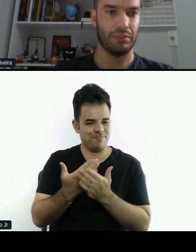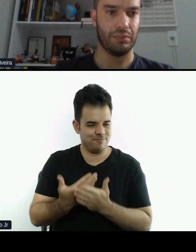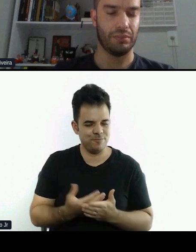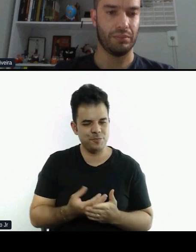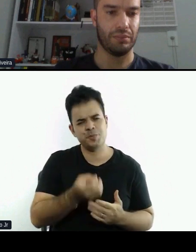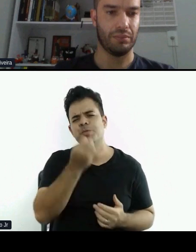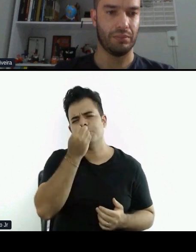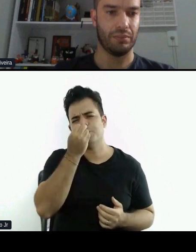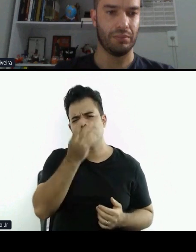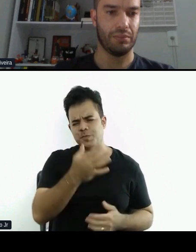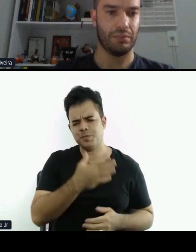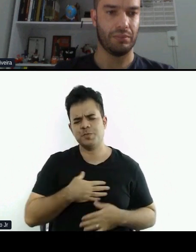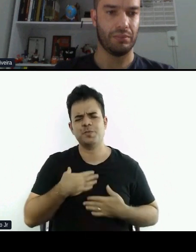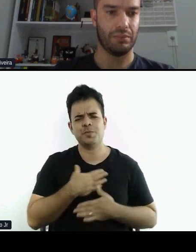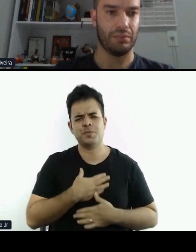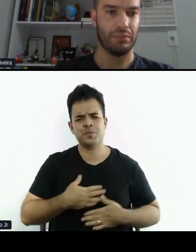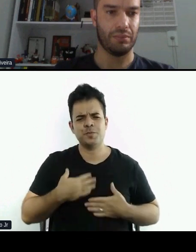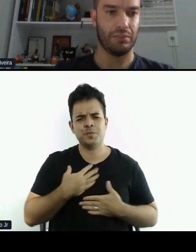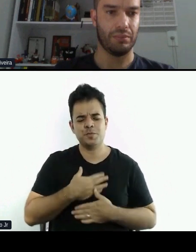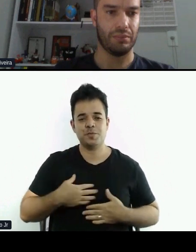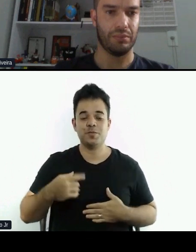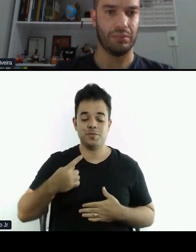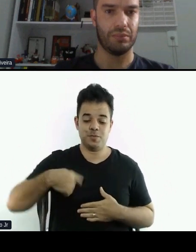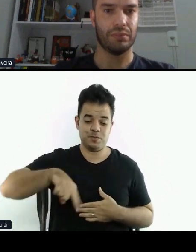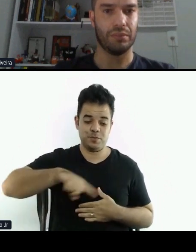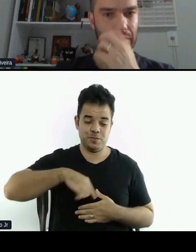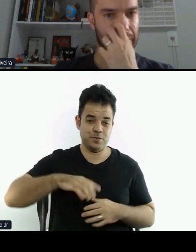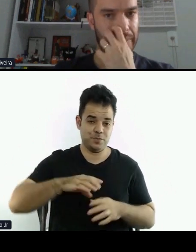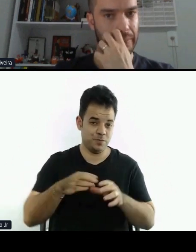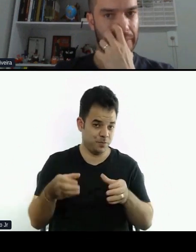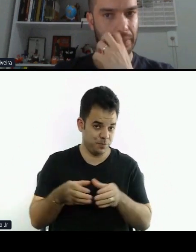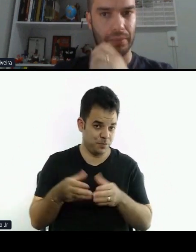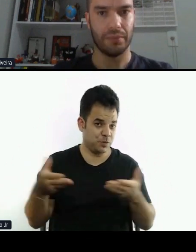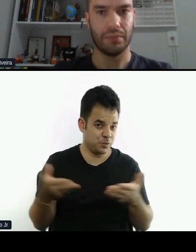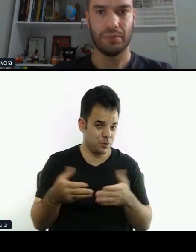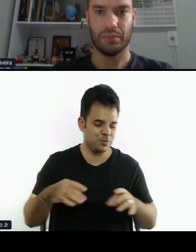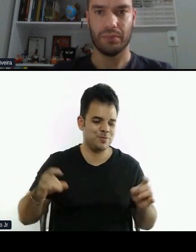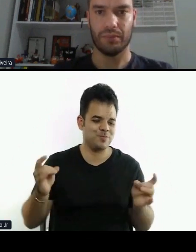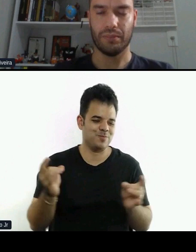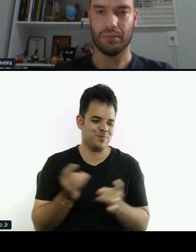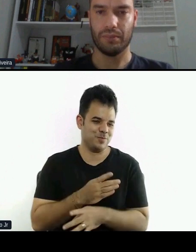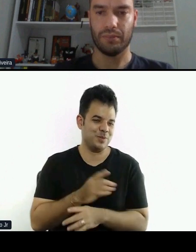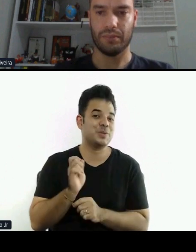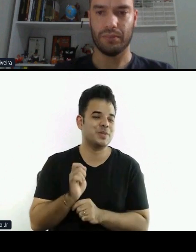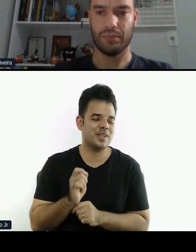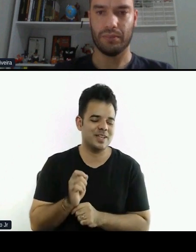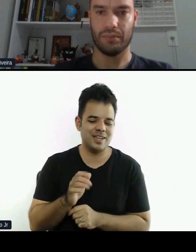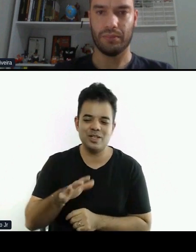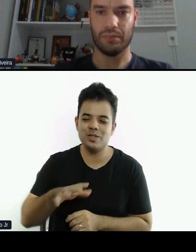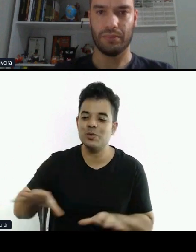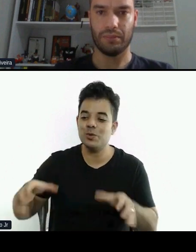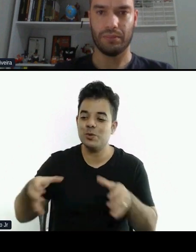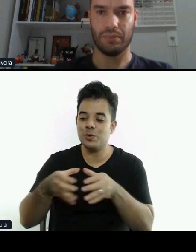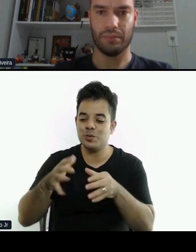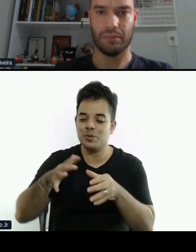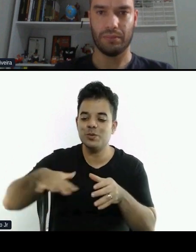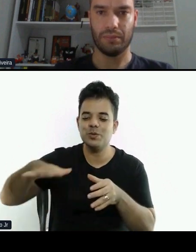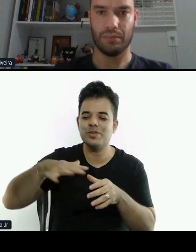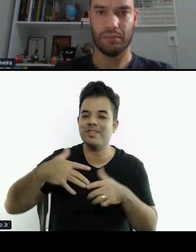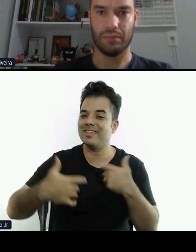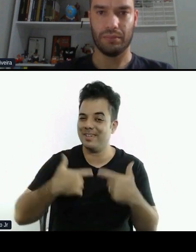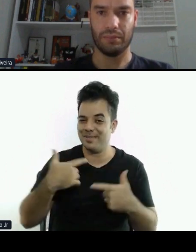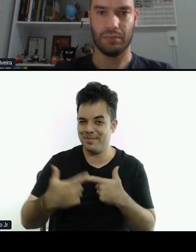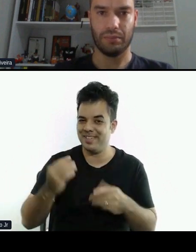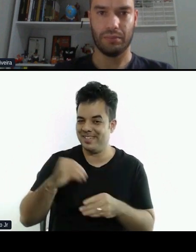bom. Todo o nosso grupo hoje terminou trabalhando com acessibilidade, seja com aqui, por